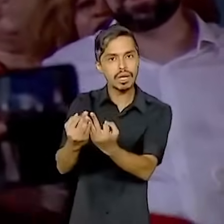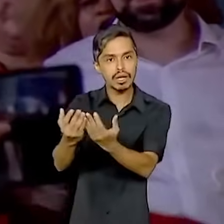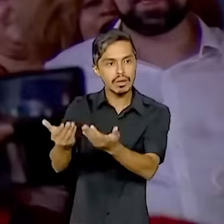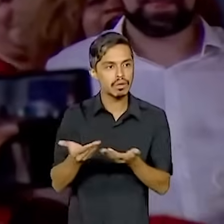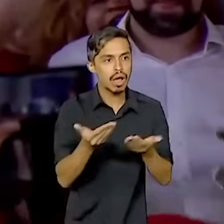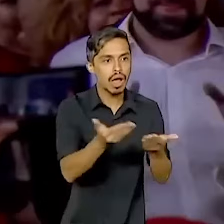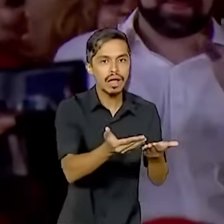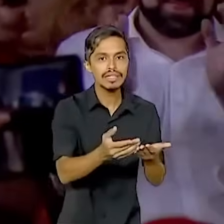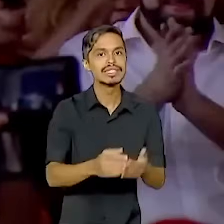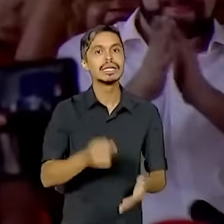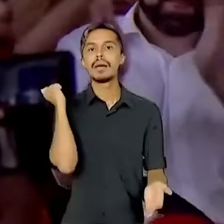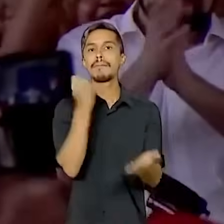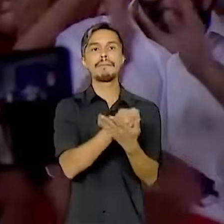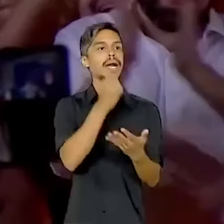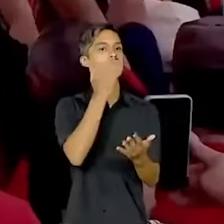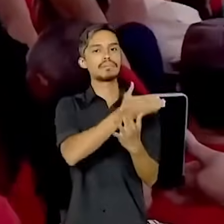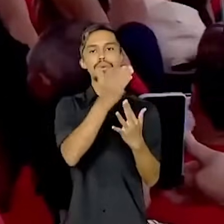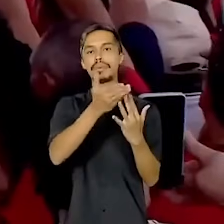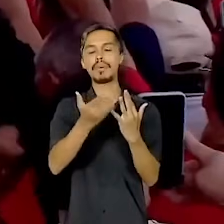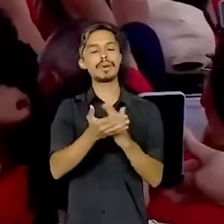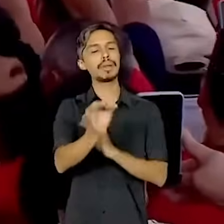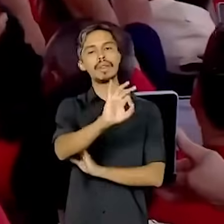prestação.